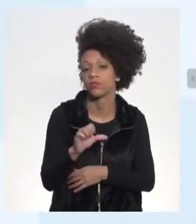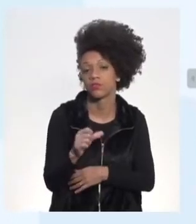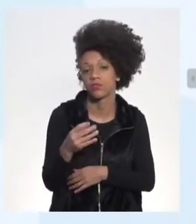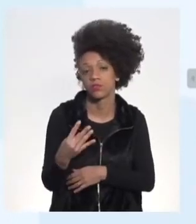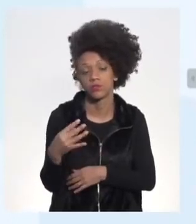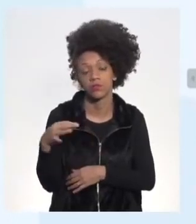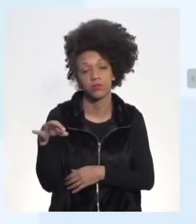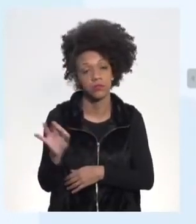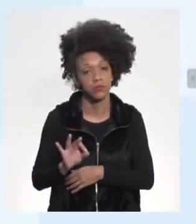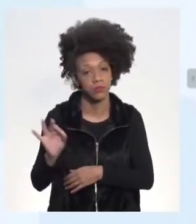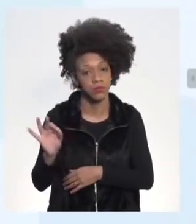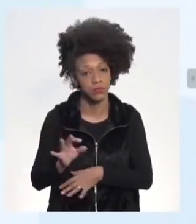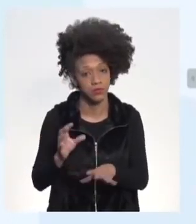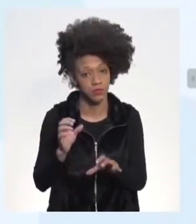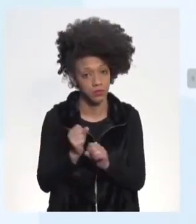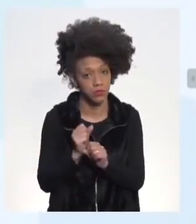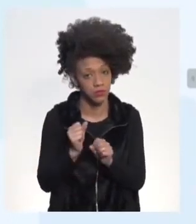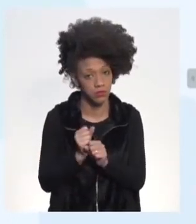94% do valor total.